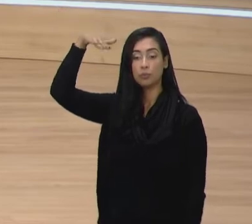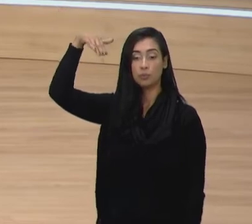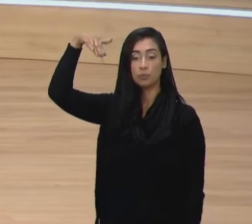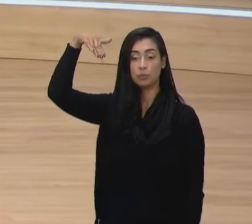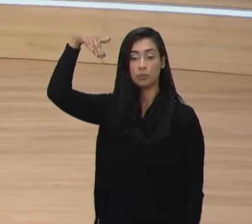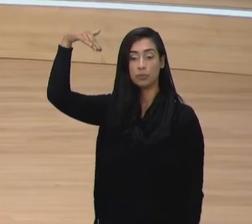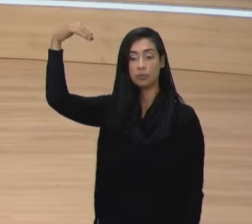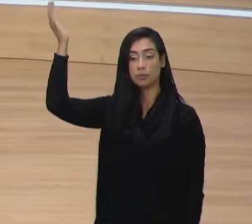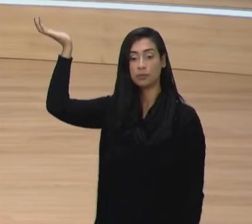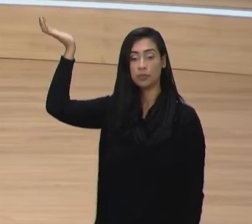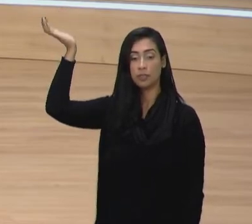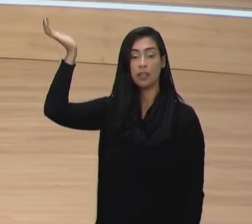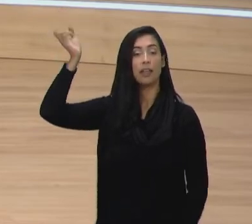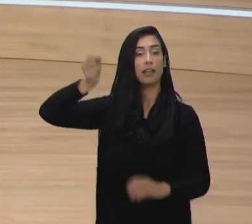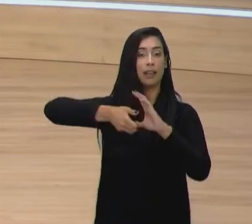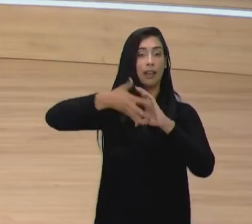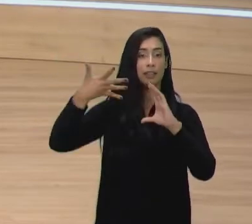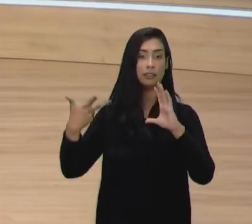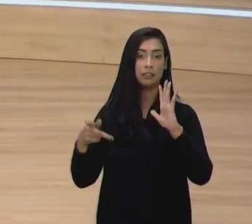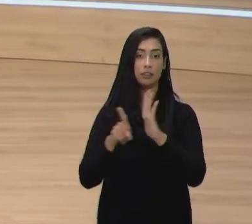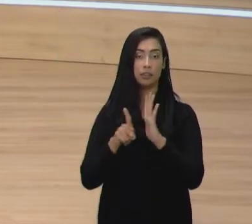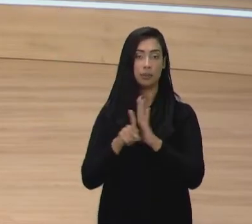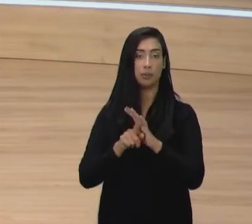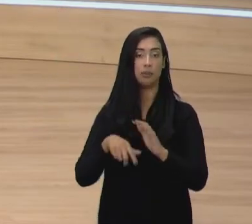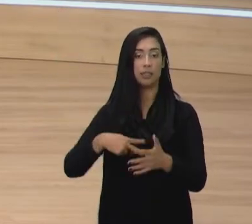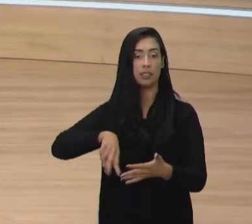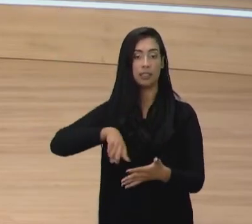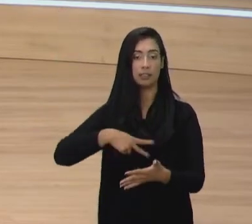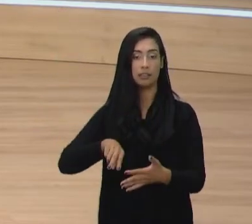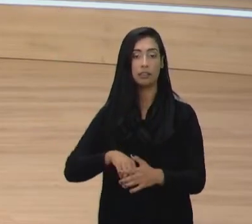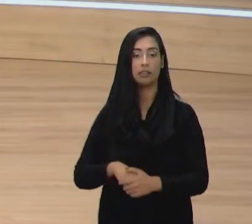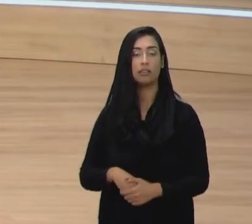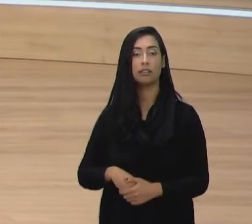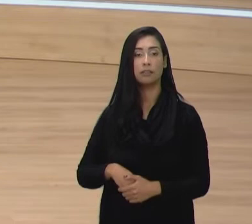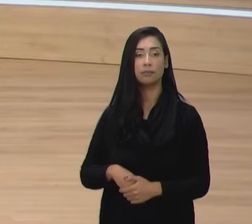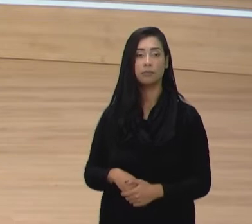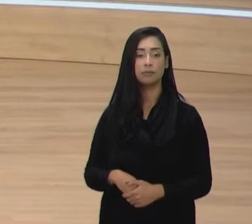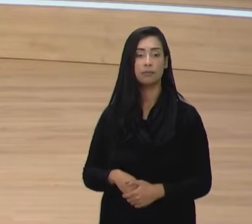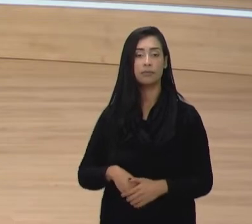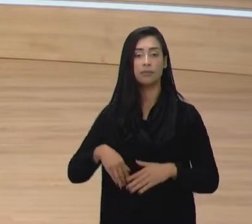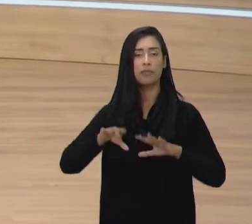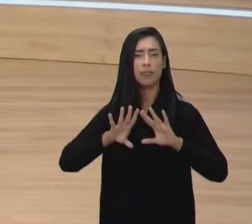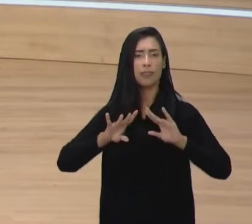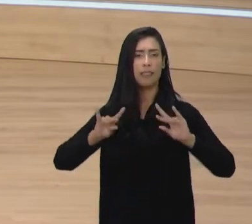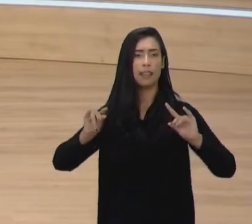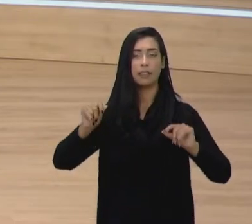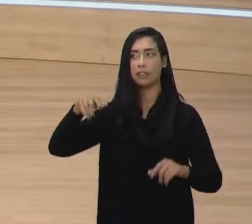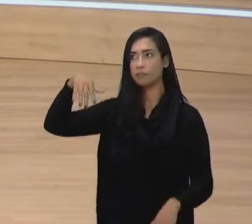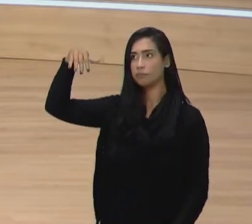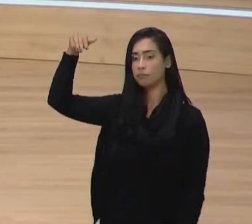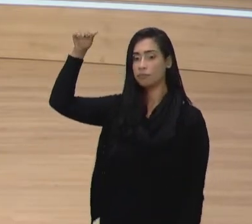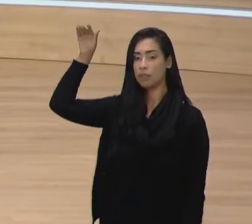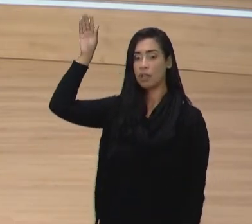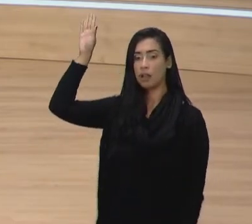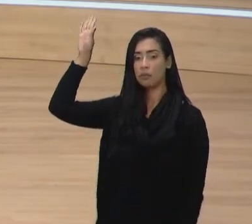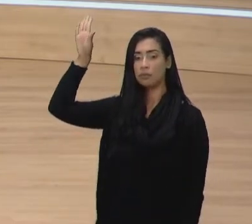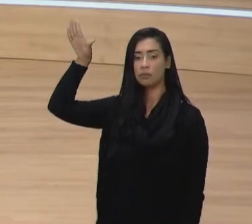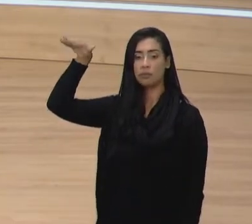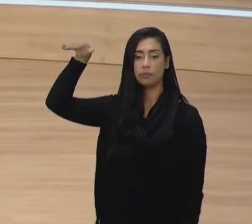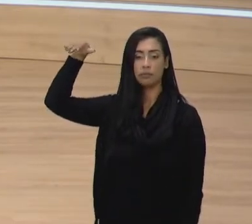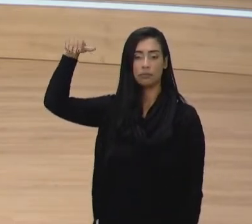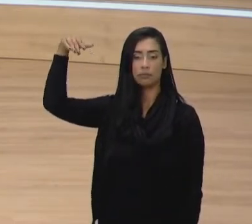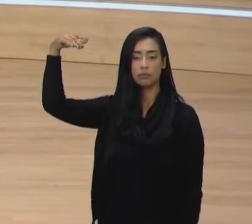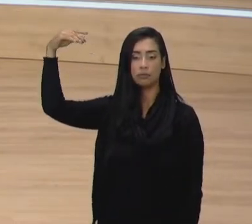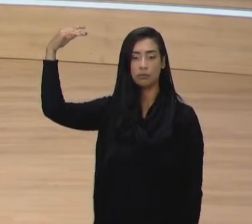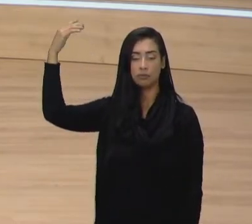salsa, tá? Então, aproveita essa mão aí e faz ela bem charmosa. Voltou. E na hora de passar, vai